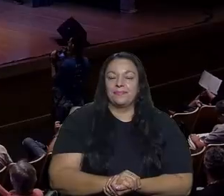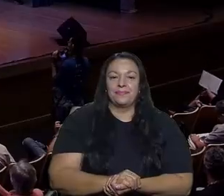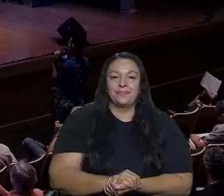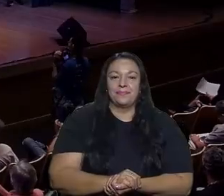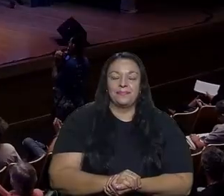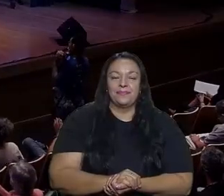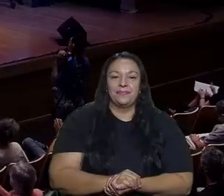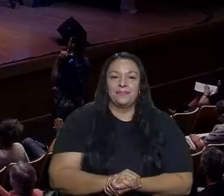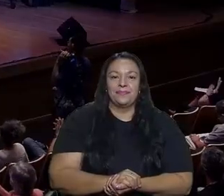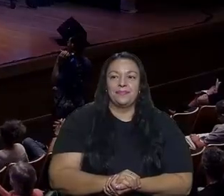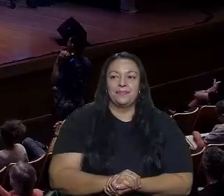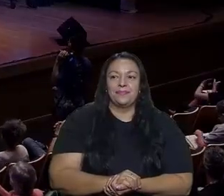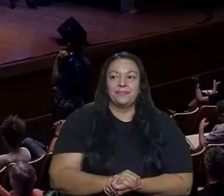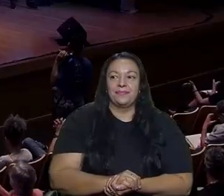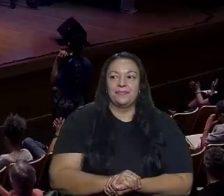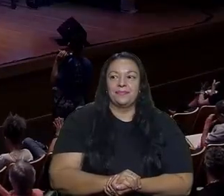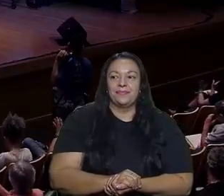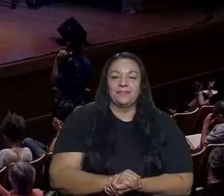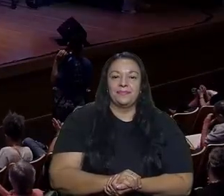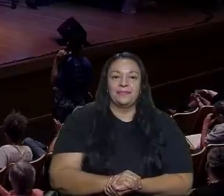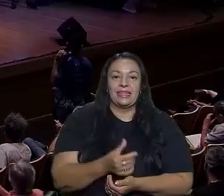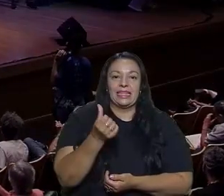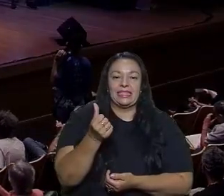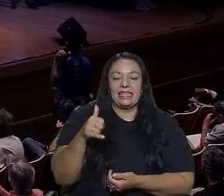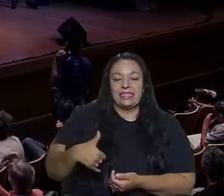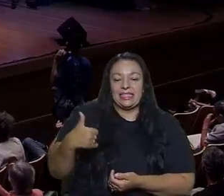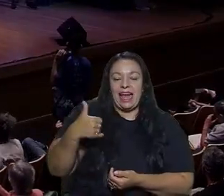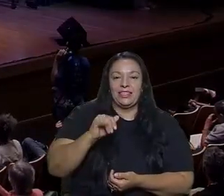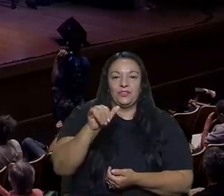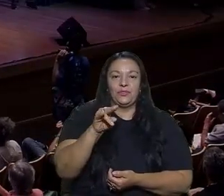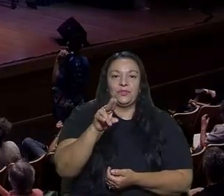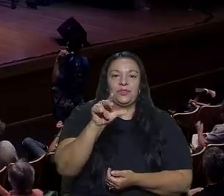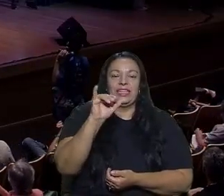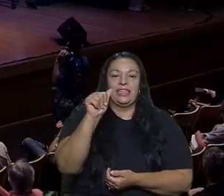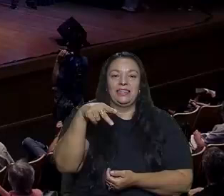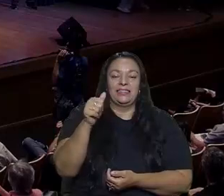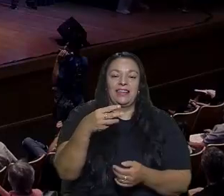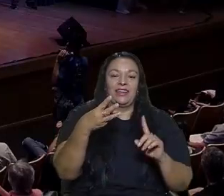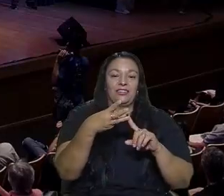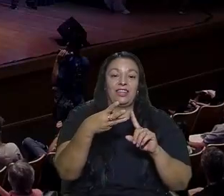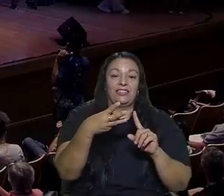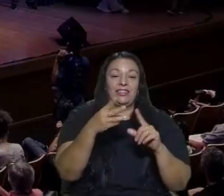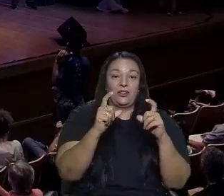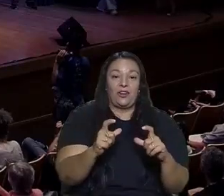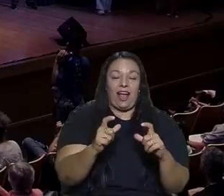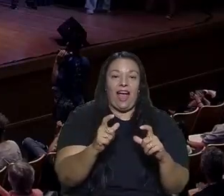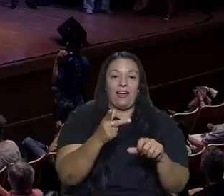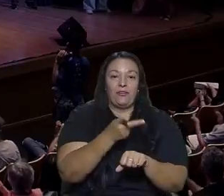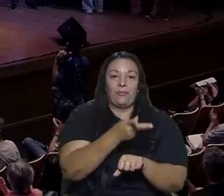Vamos receber a Juliana Mendes, ela que tem 6 aninhos e ganhou o terceiro lugar.